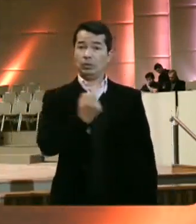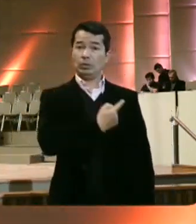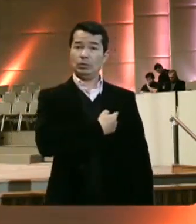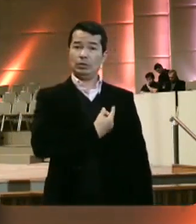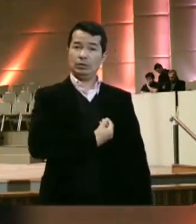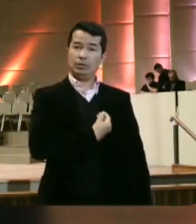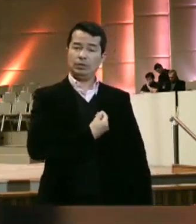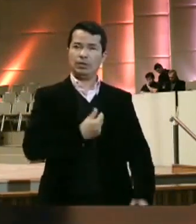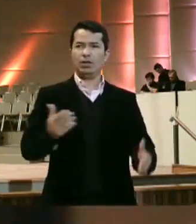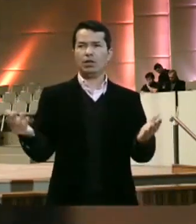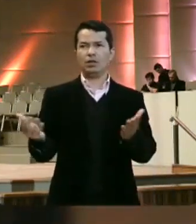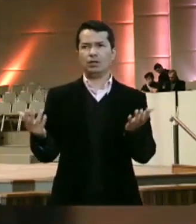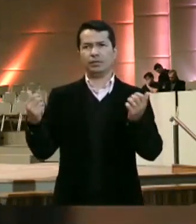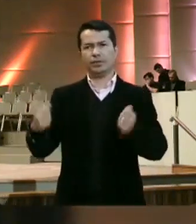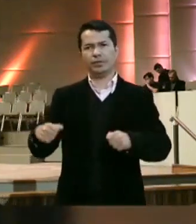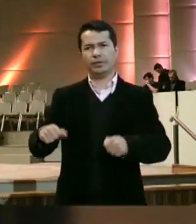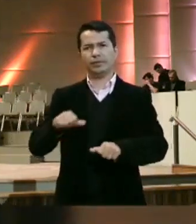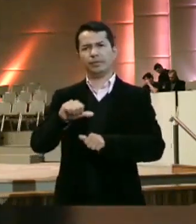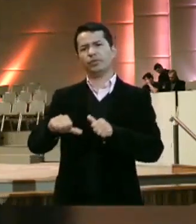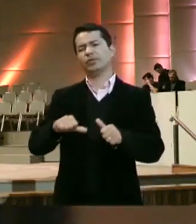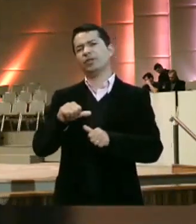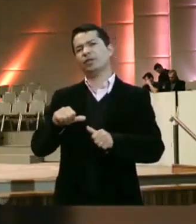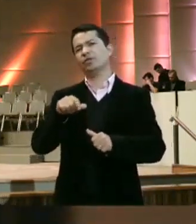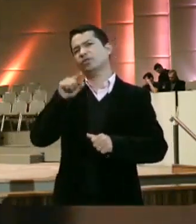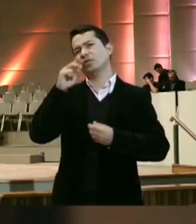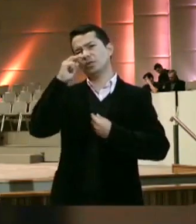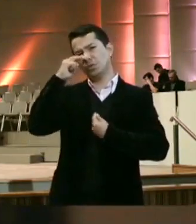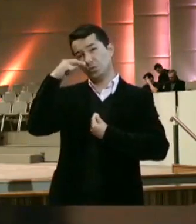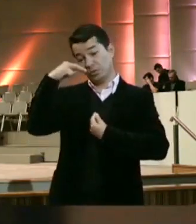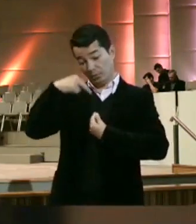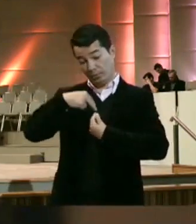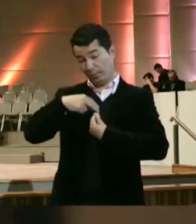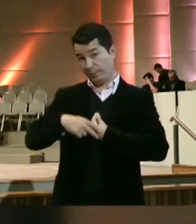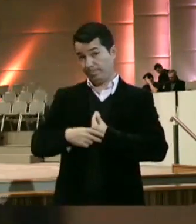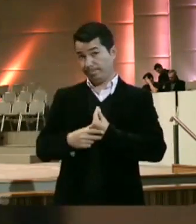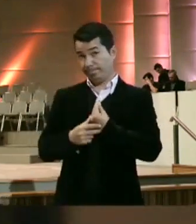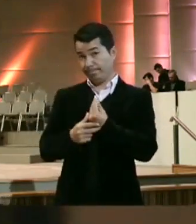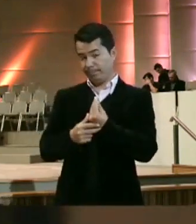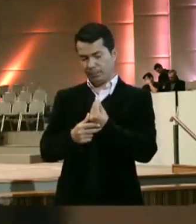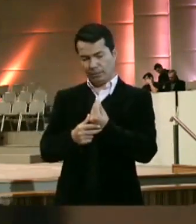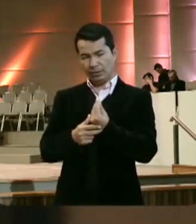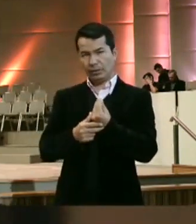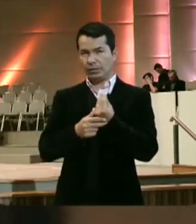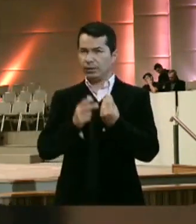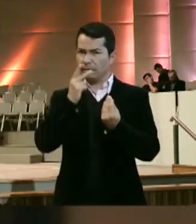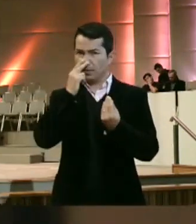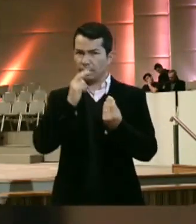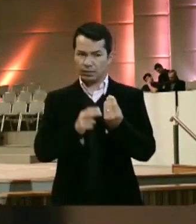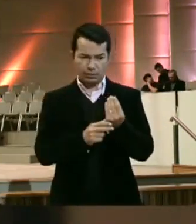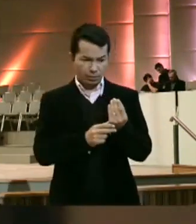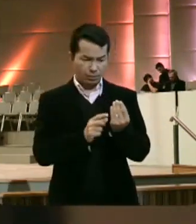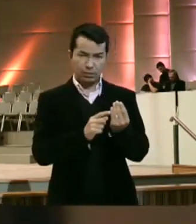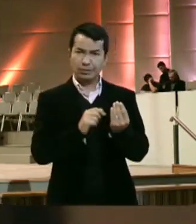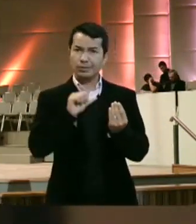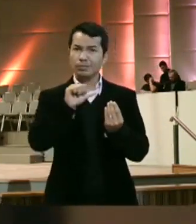Em você. E que áreas da sua vida você precisa pedir para Jesus transformar?